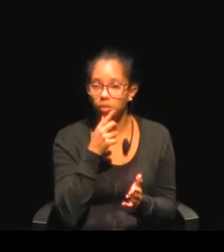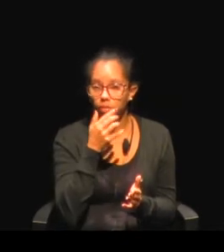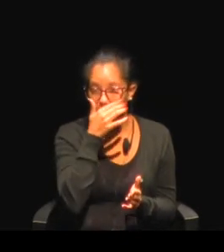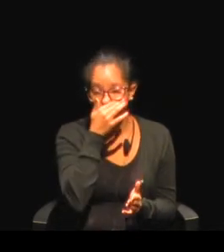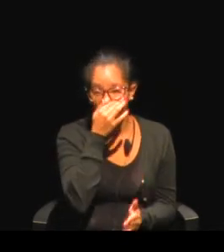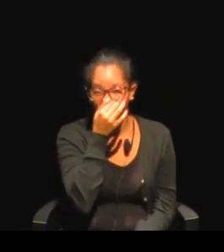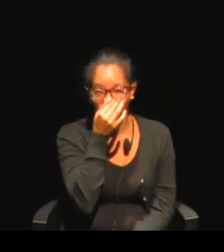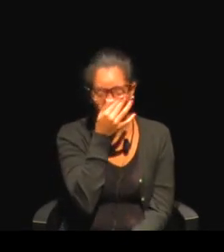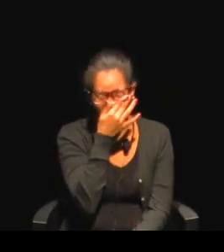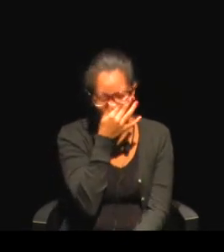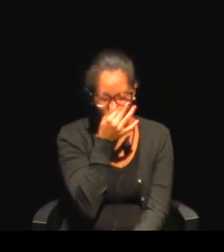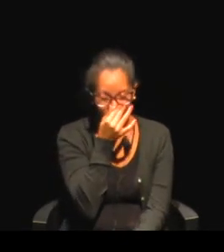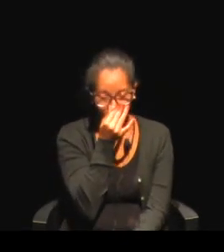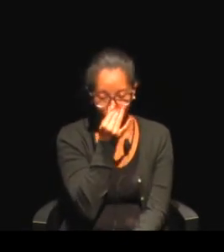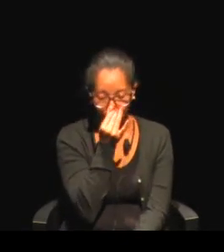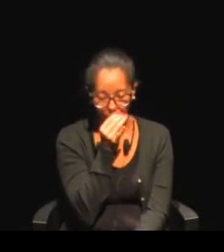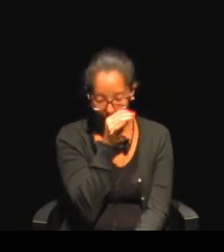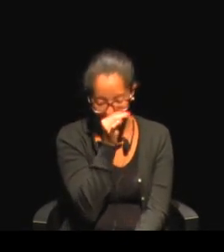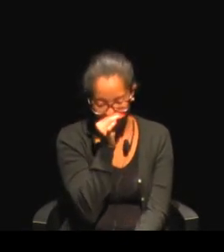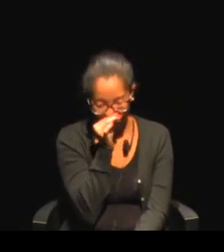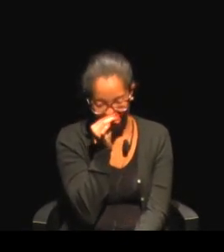pouco pela água que vem descendo